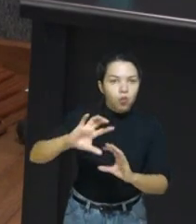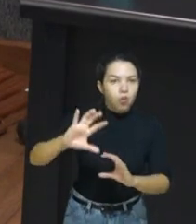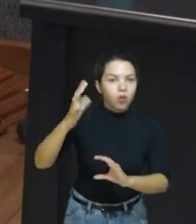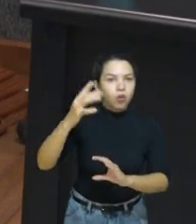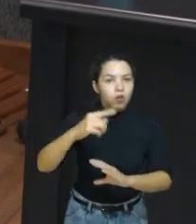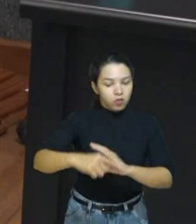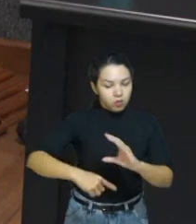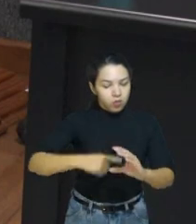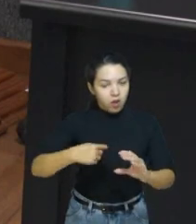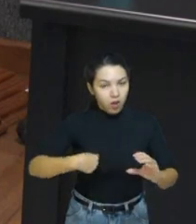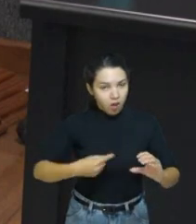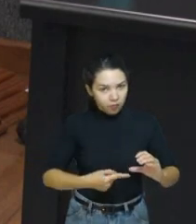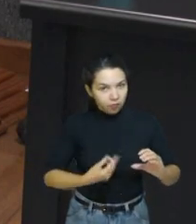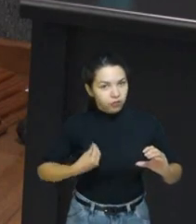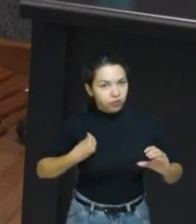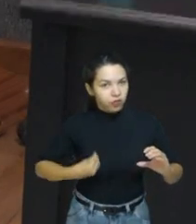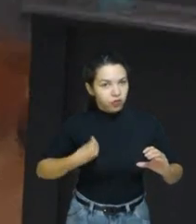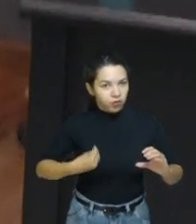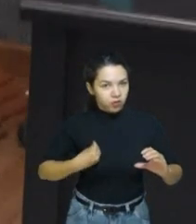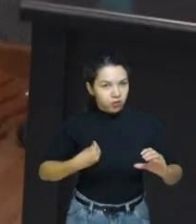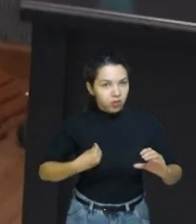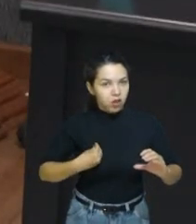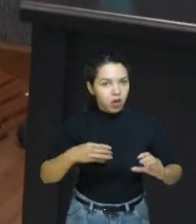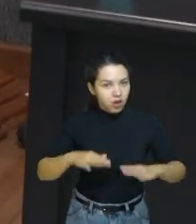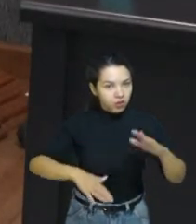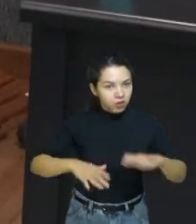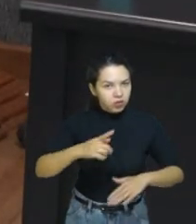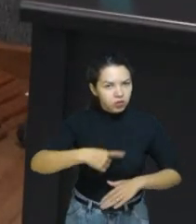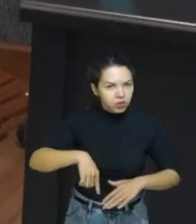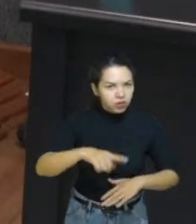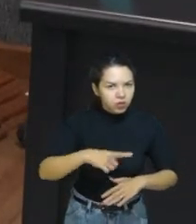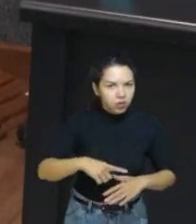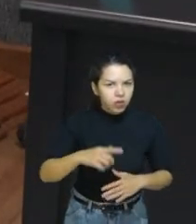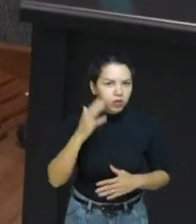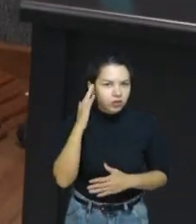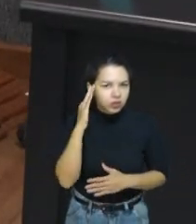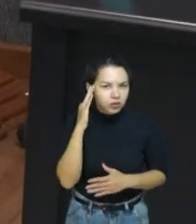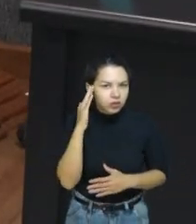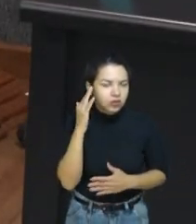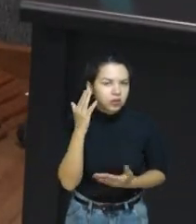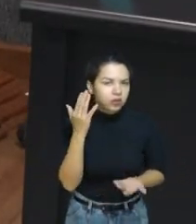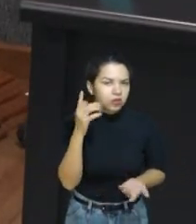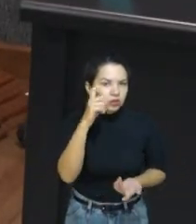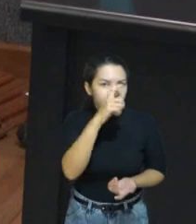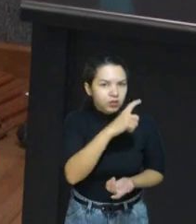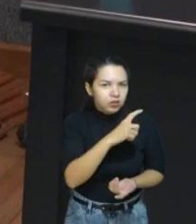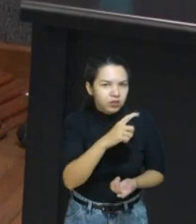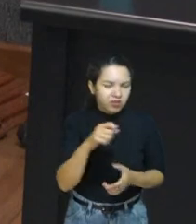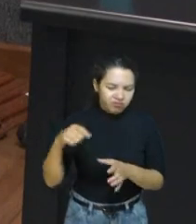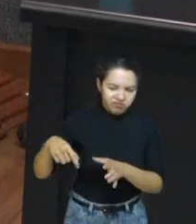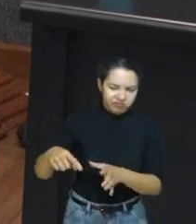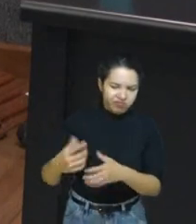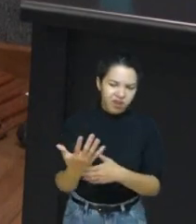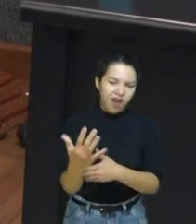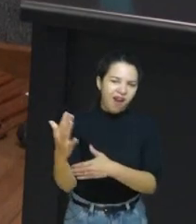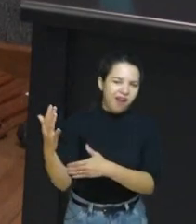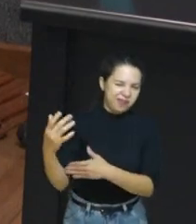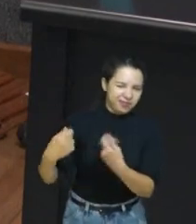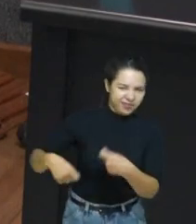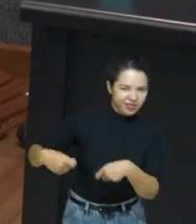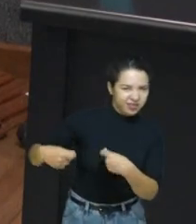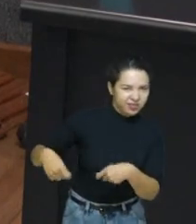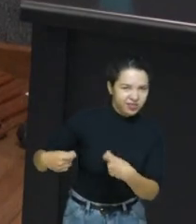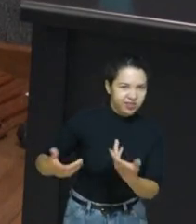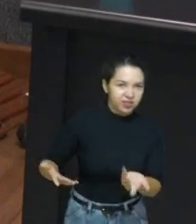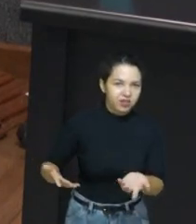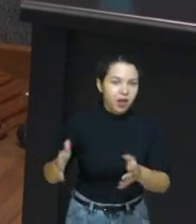organismo vivo, né? A gente, às vezes, tem um pouco dessa dimensão. Será que vale a pena fazer essas ações, um plantio de uma árvore, uma limpeza